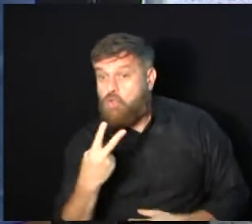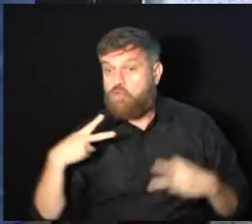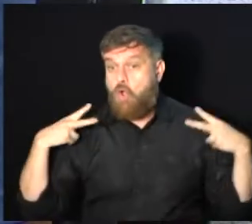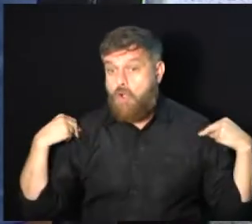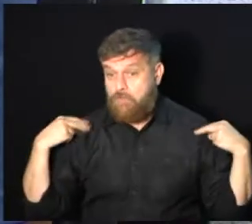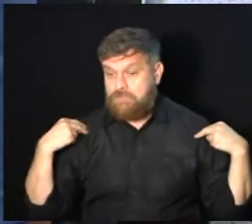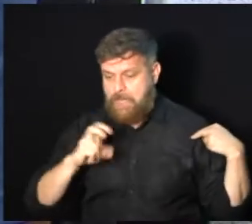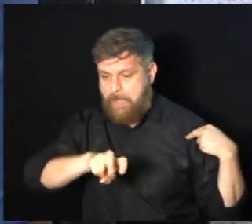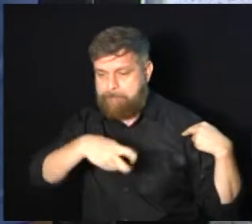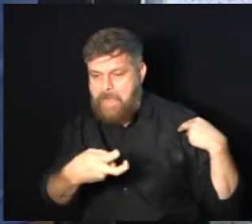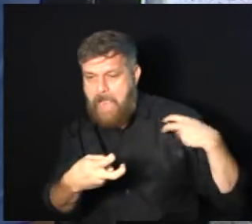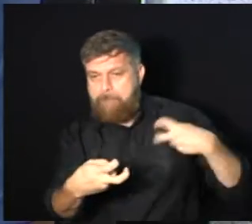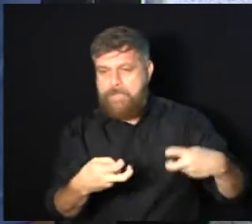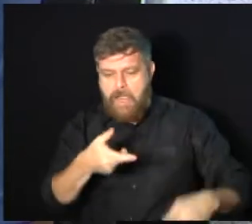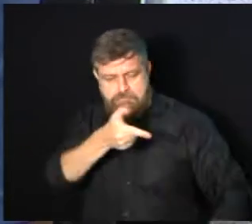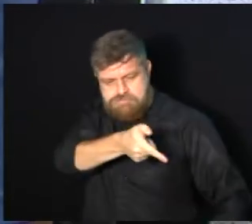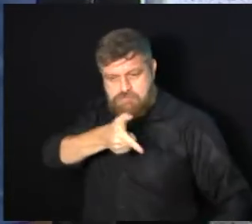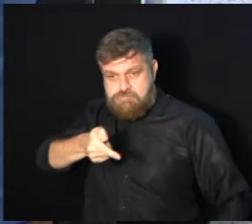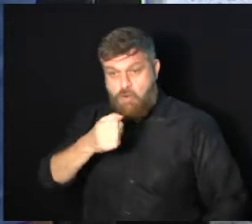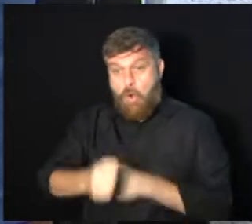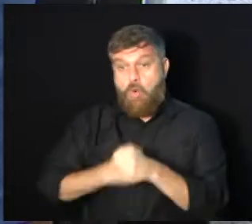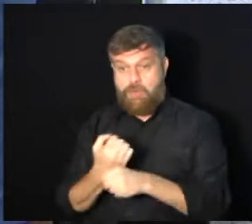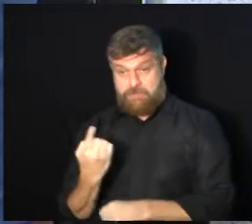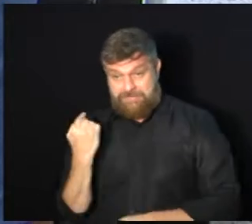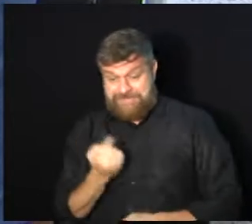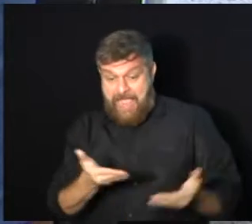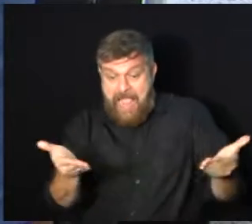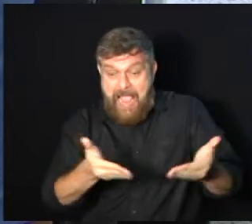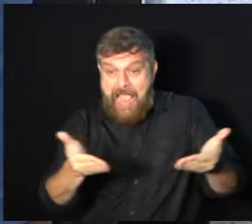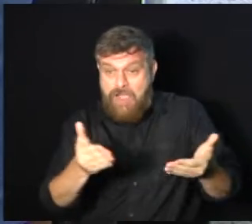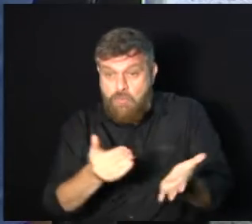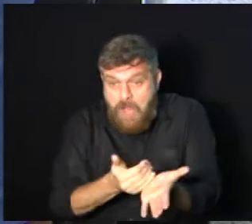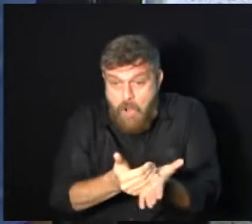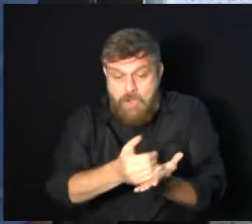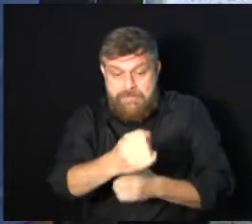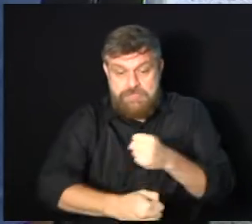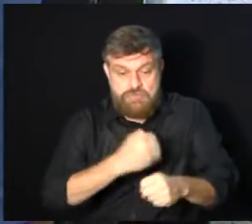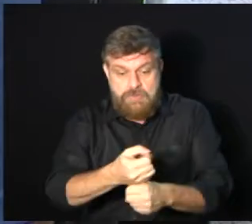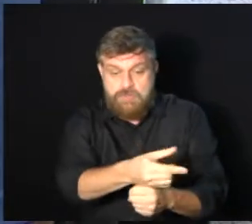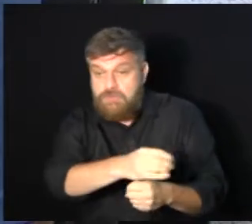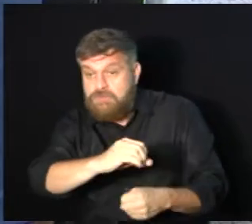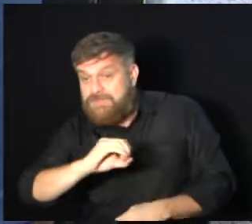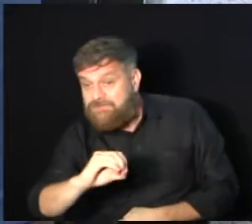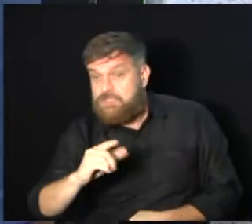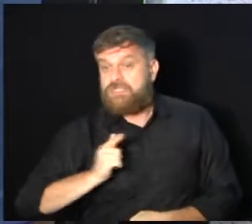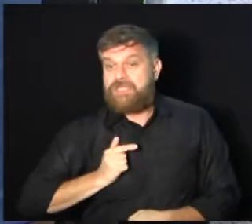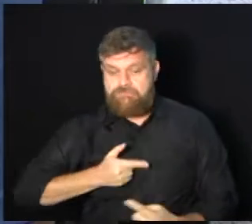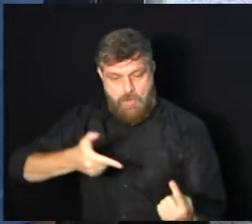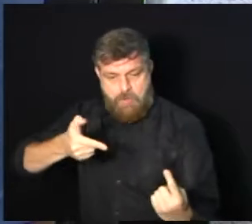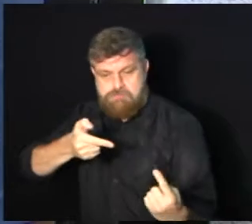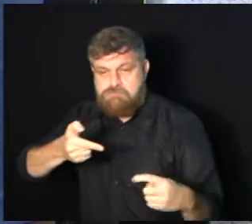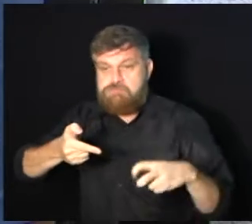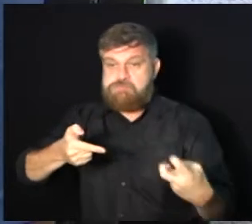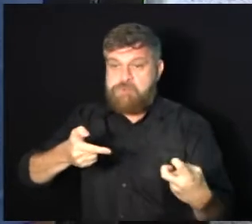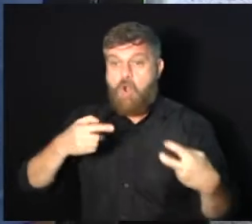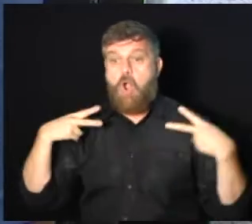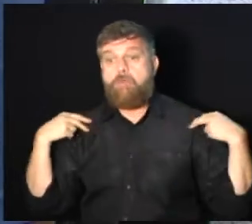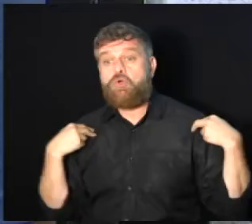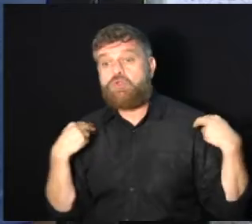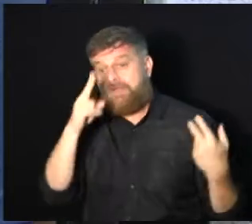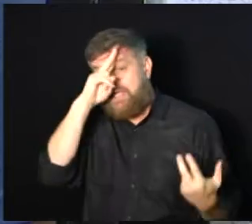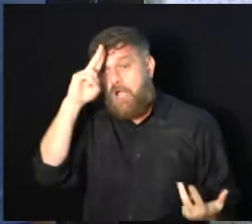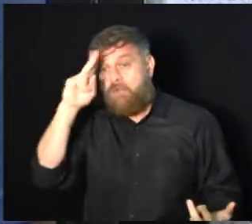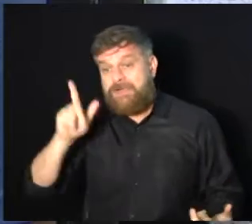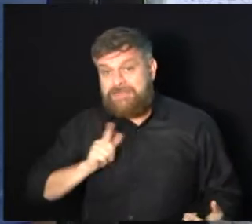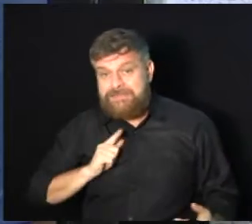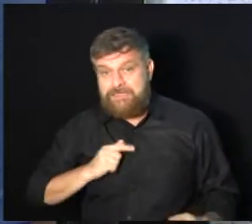vieram aí a falecer, um o ano passado, um agora no início de 2020, mas, queira ou não, toda